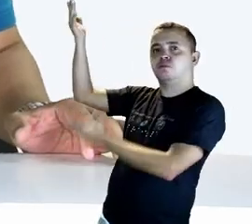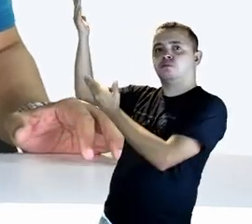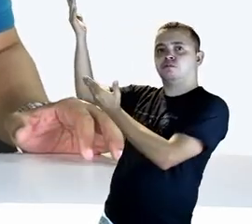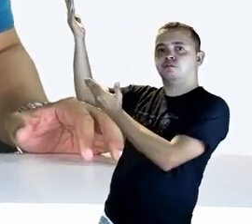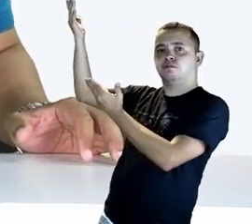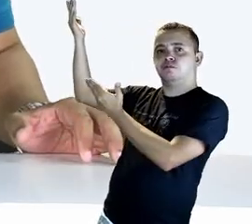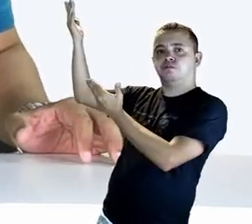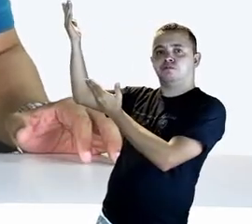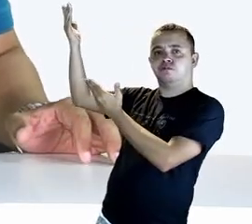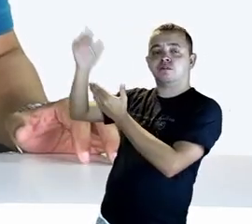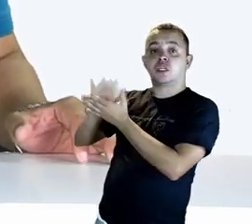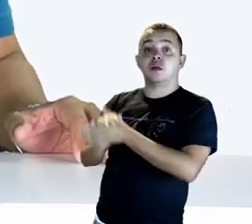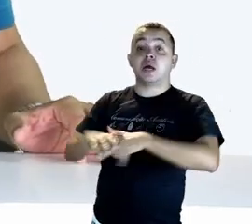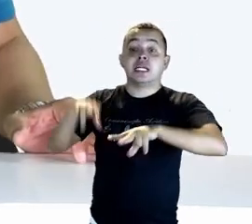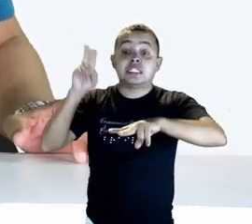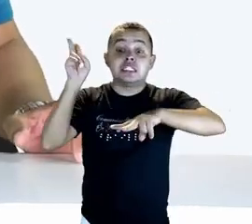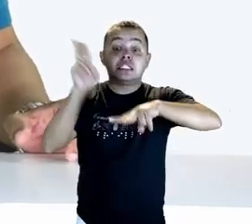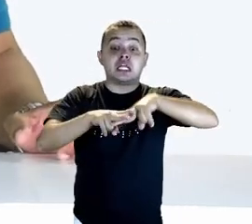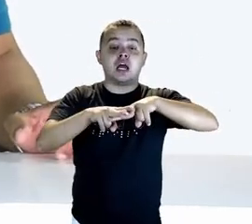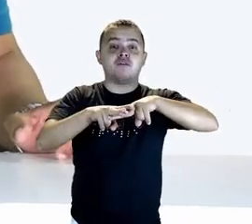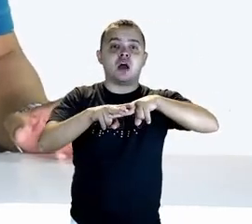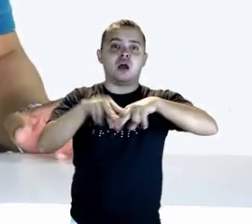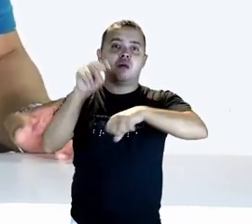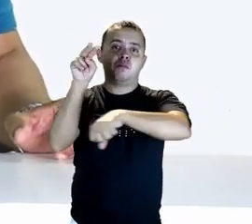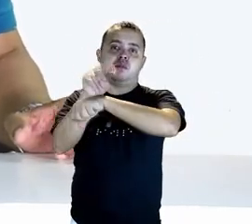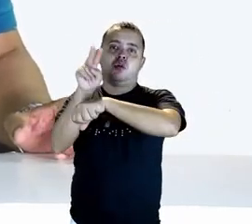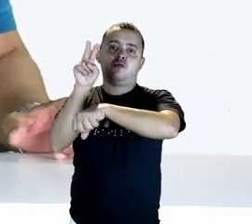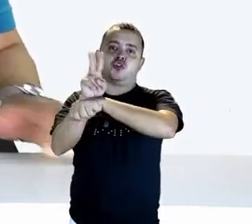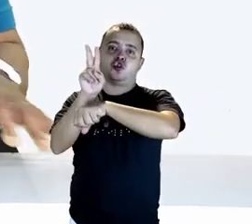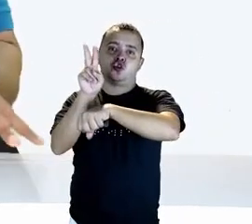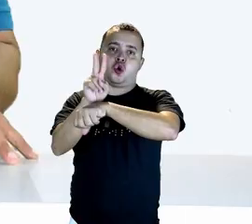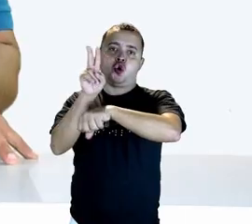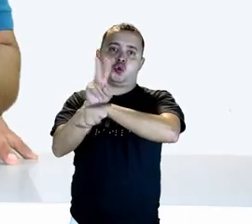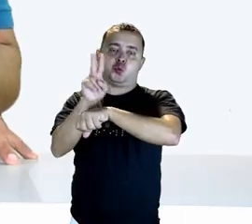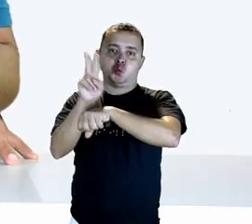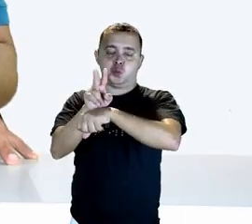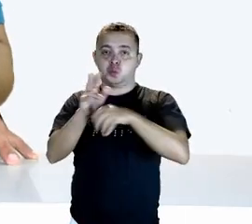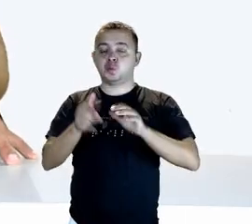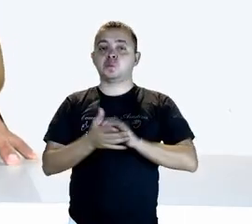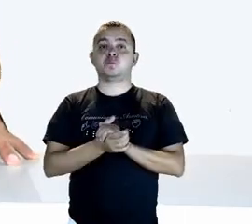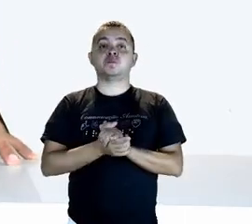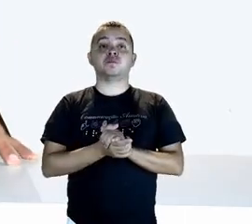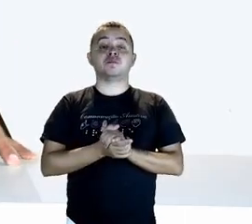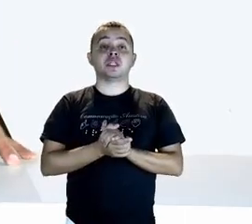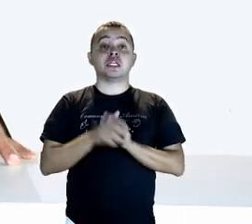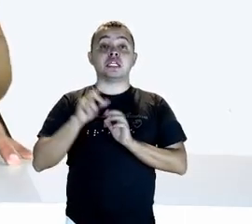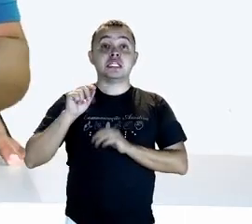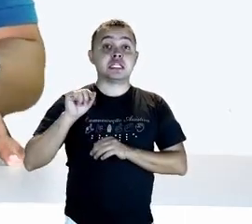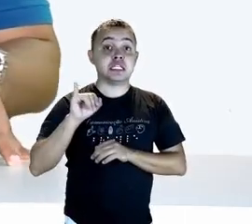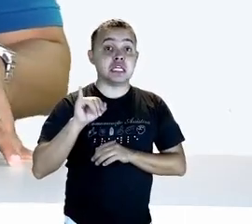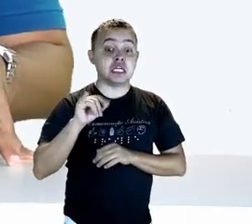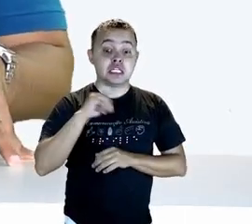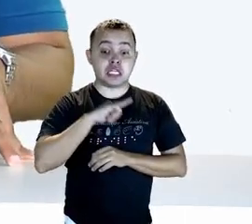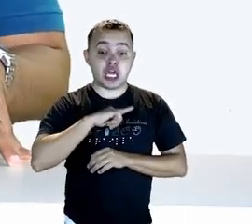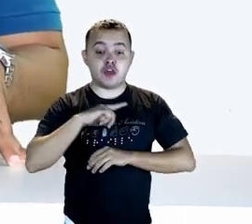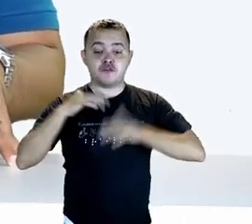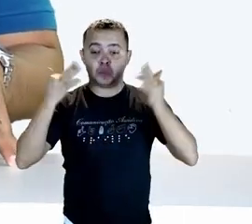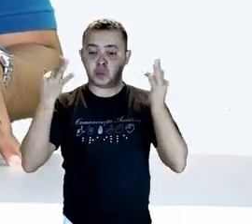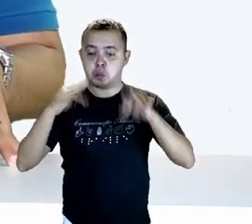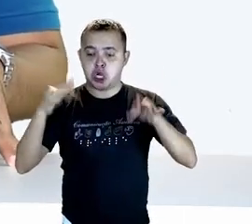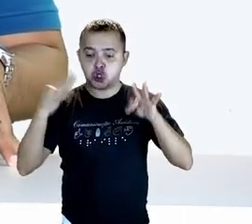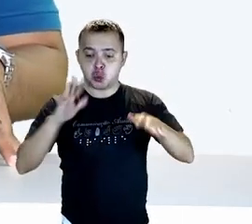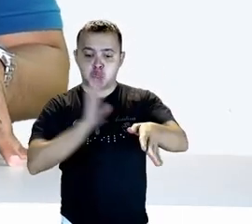de imobilizações provisórias. E lembre-se sempre, teve uma fratura ou